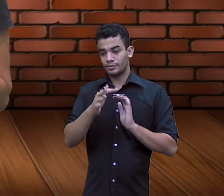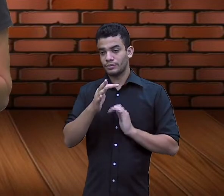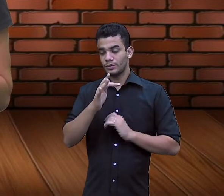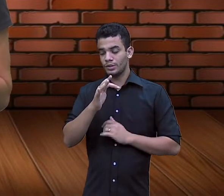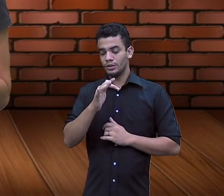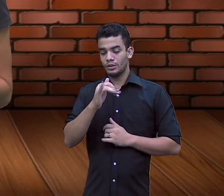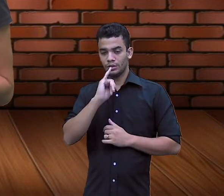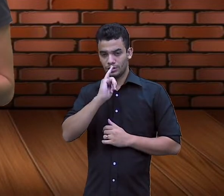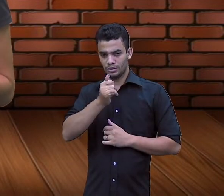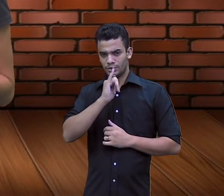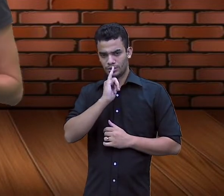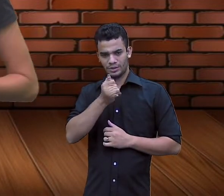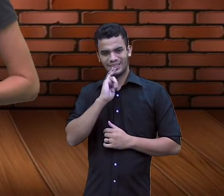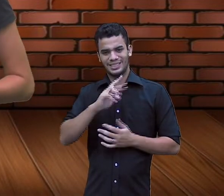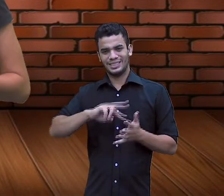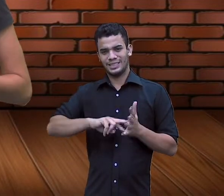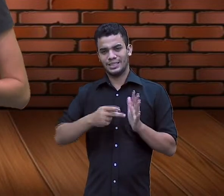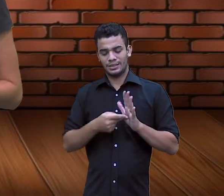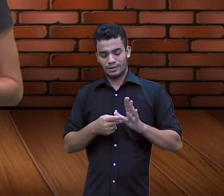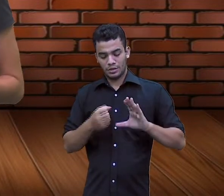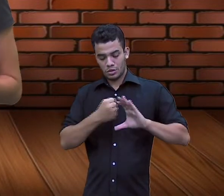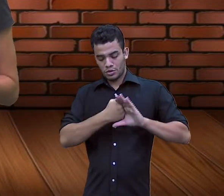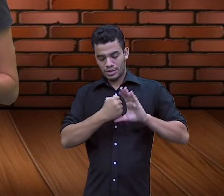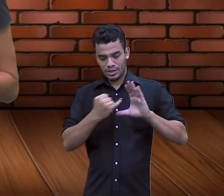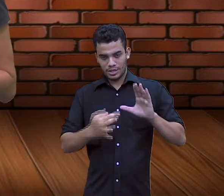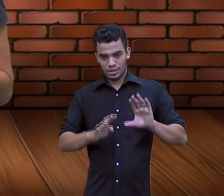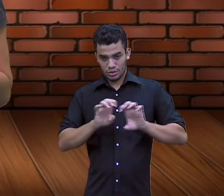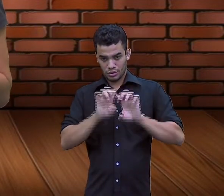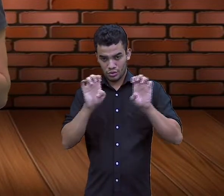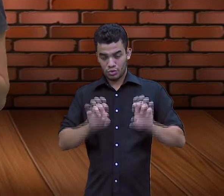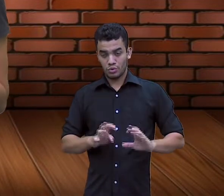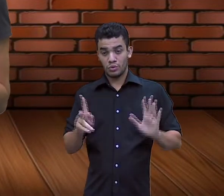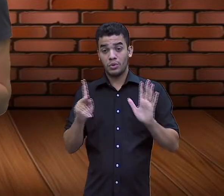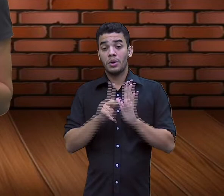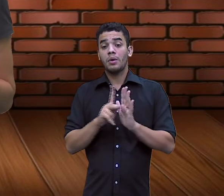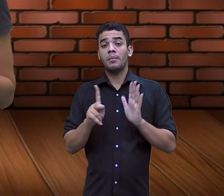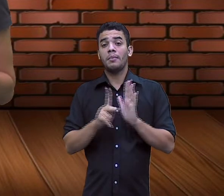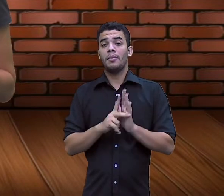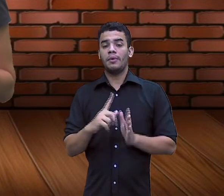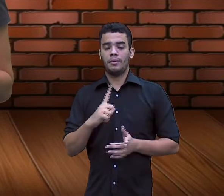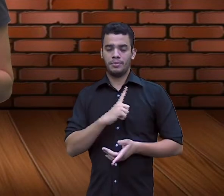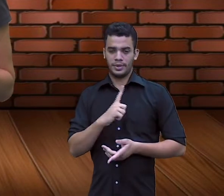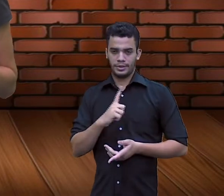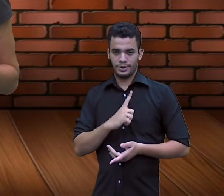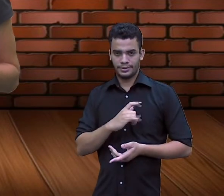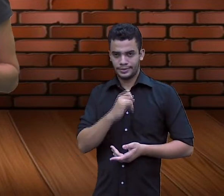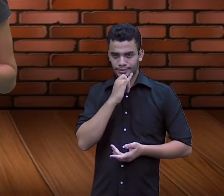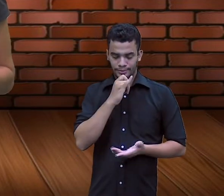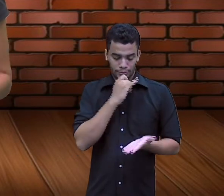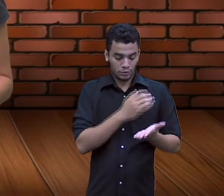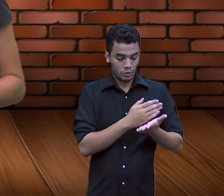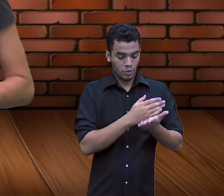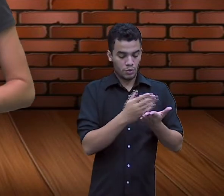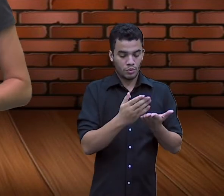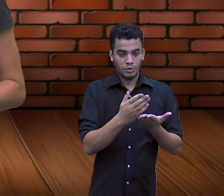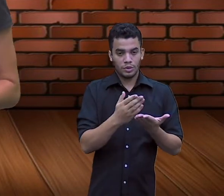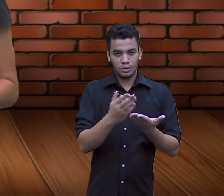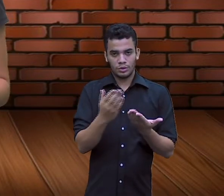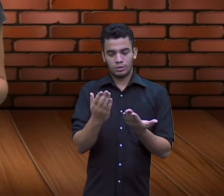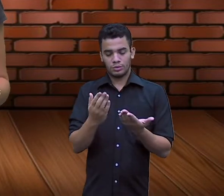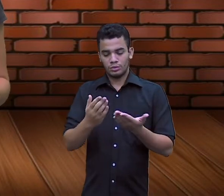ela deve ter uma estrutura mínima de começo, meio e